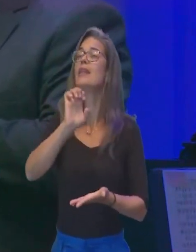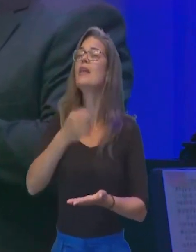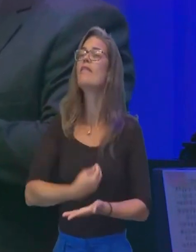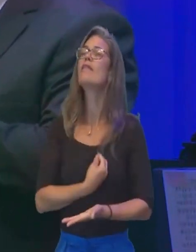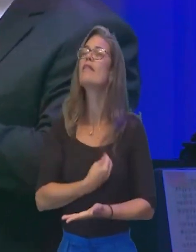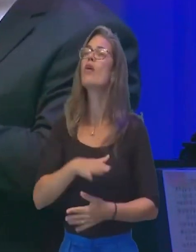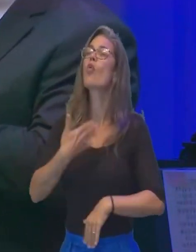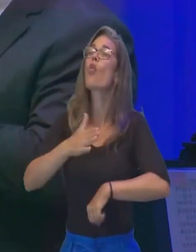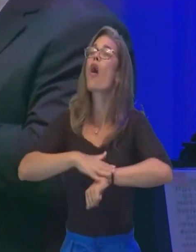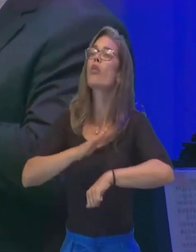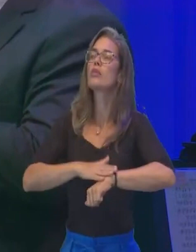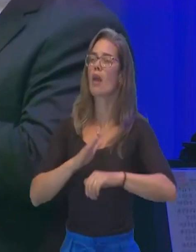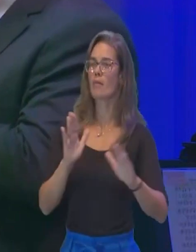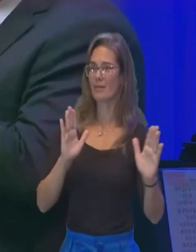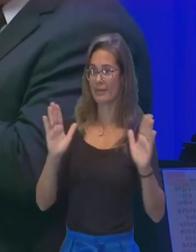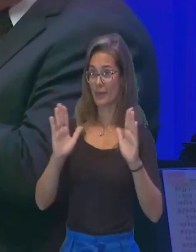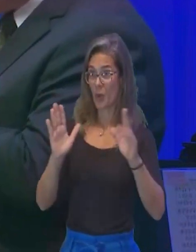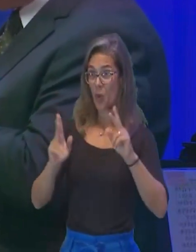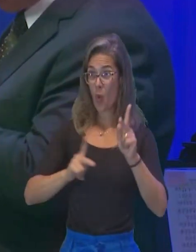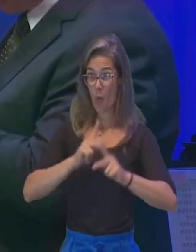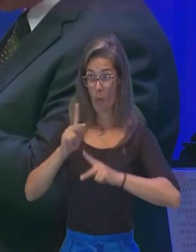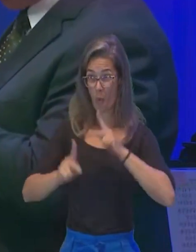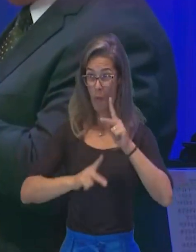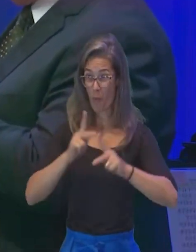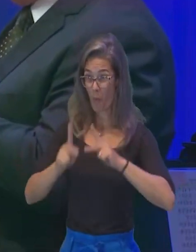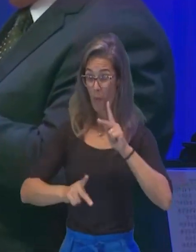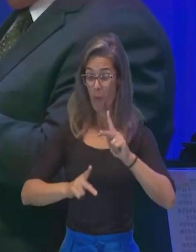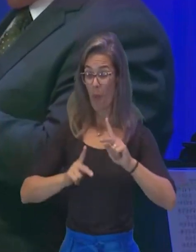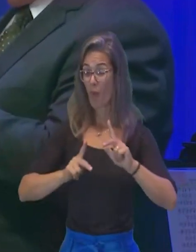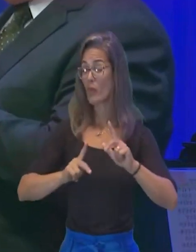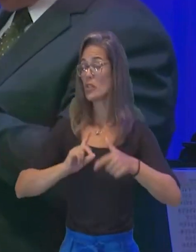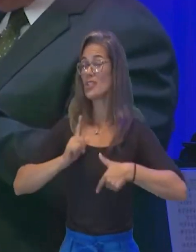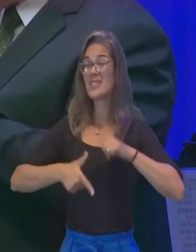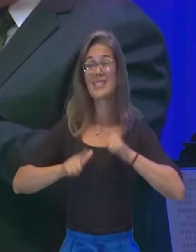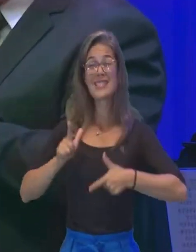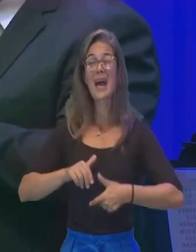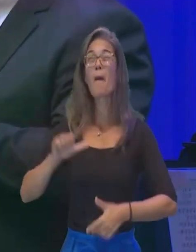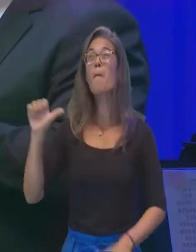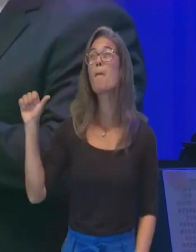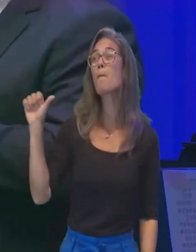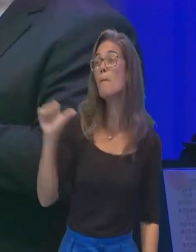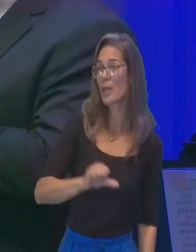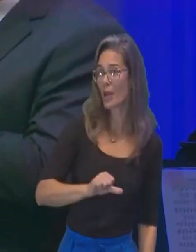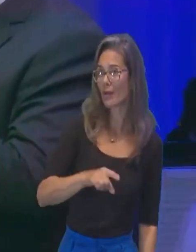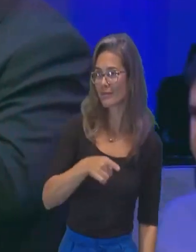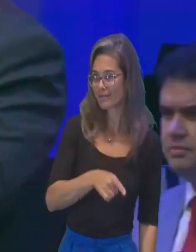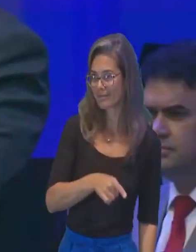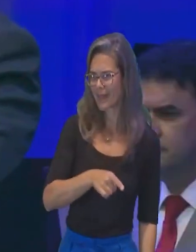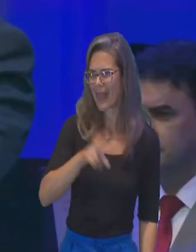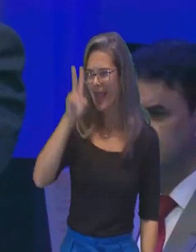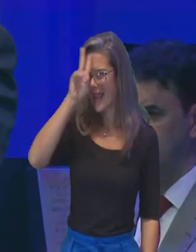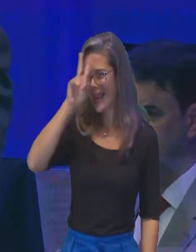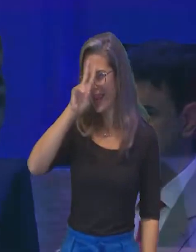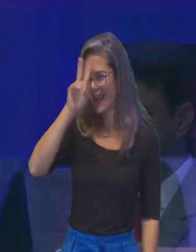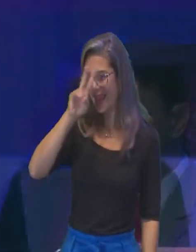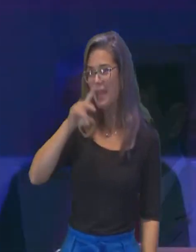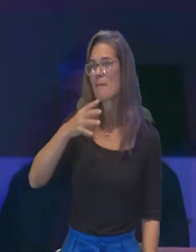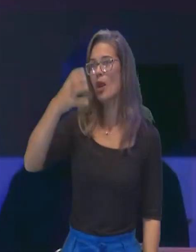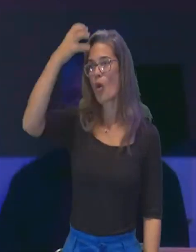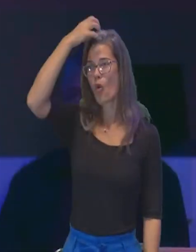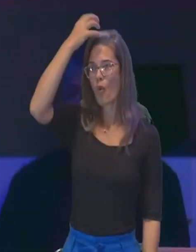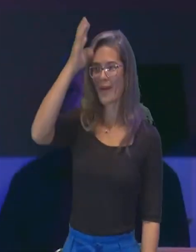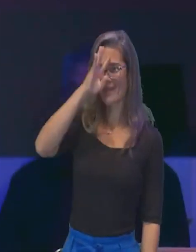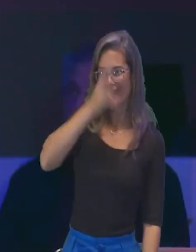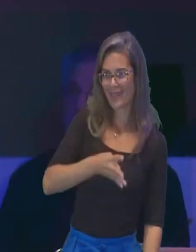povo de Israel no pior momento da vida da nação. O rei Acabe se casou com uma feiticeira chamada